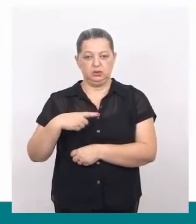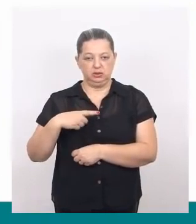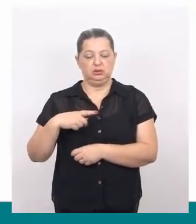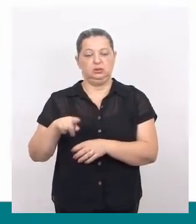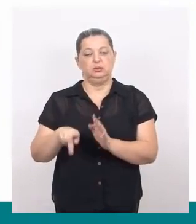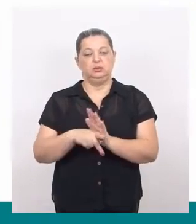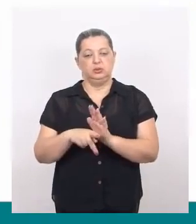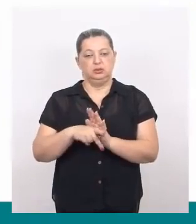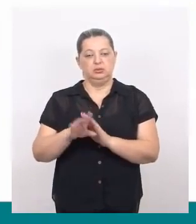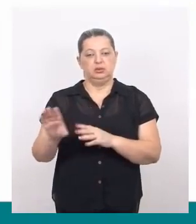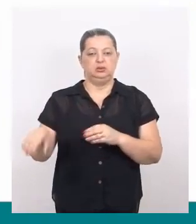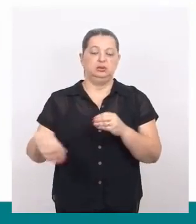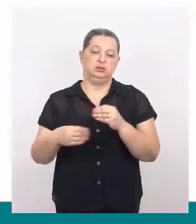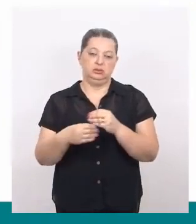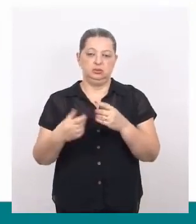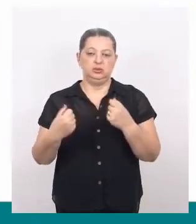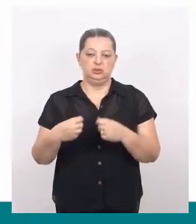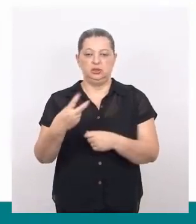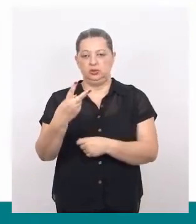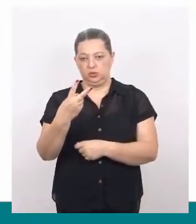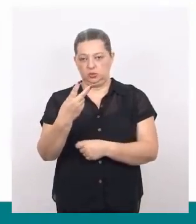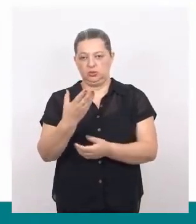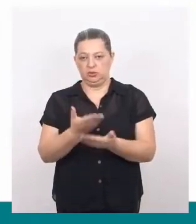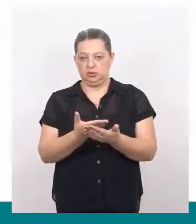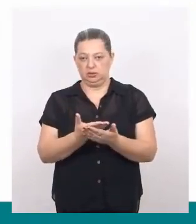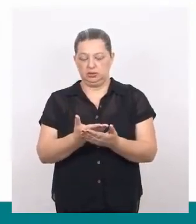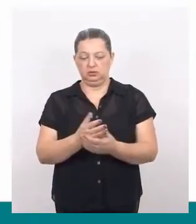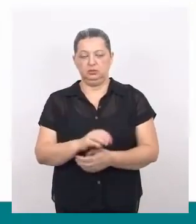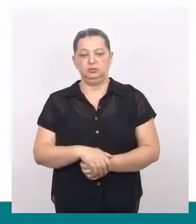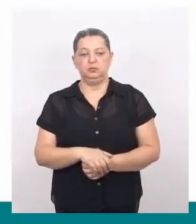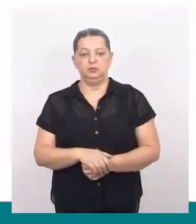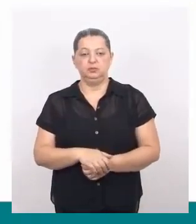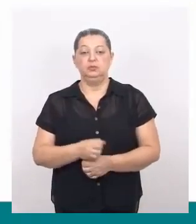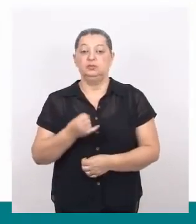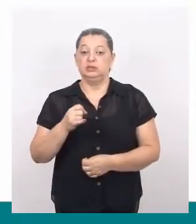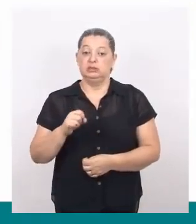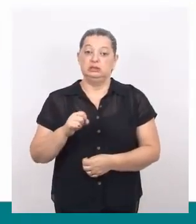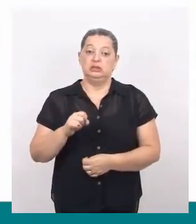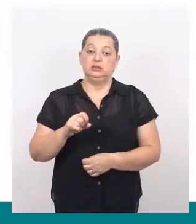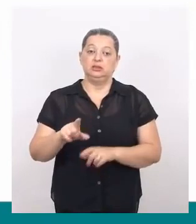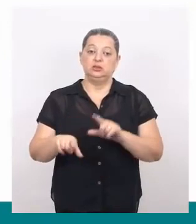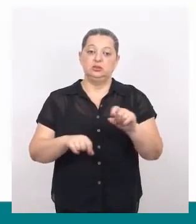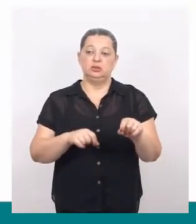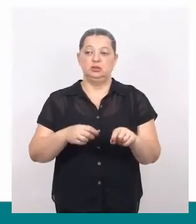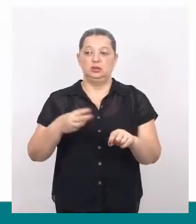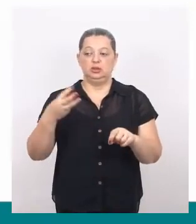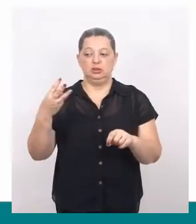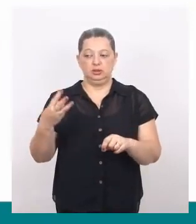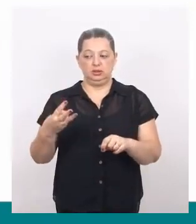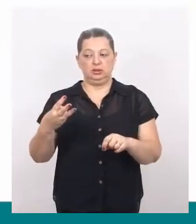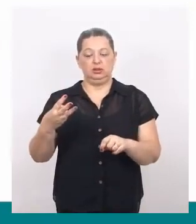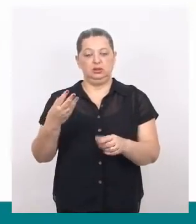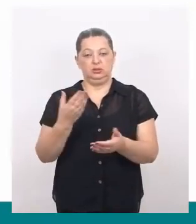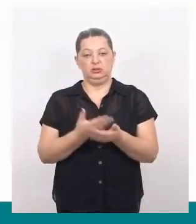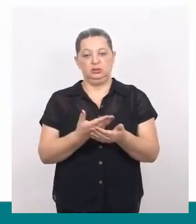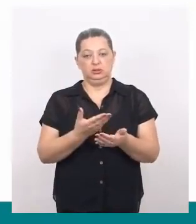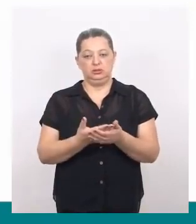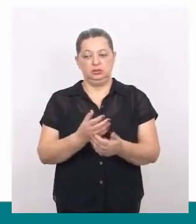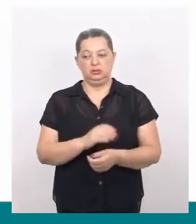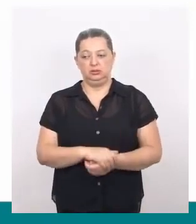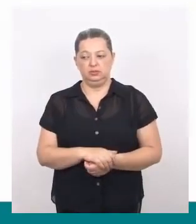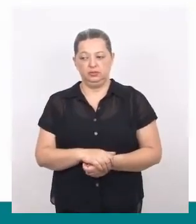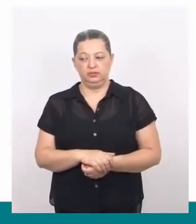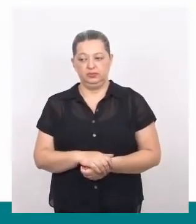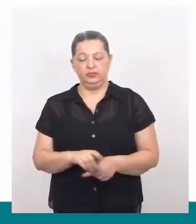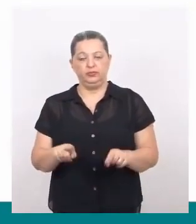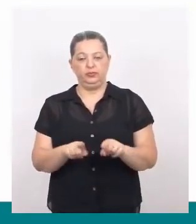horas e ele teria 32 aulas. Se ele pegar 3 aulas em unidades curriculares, ele receberá